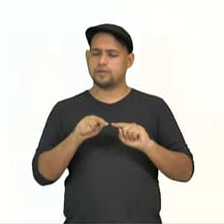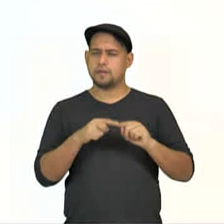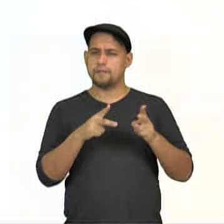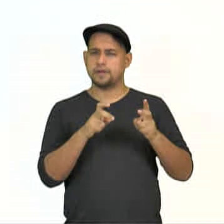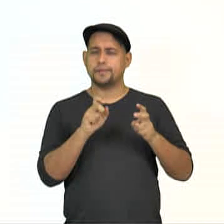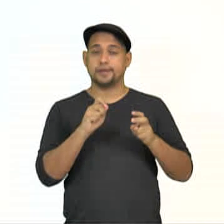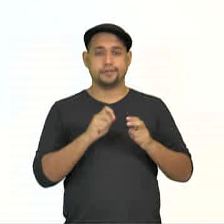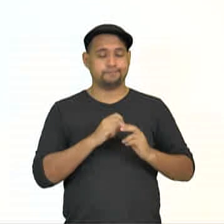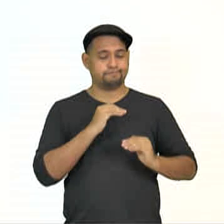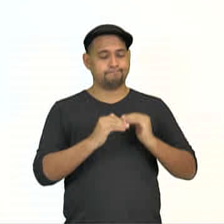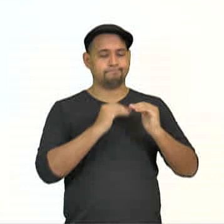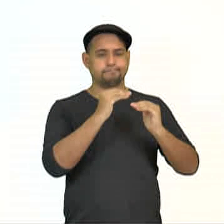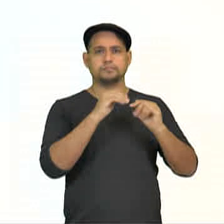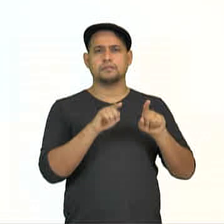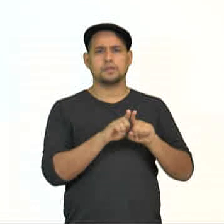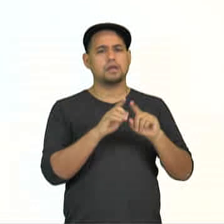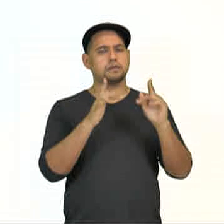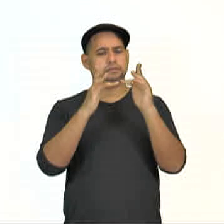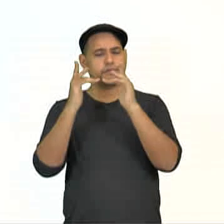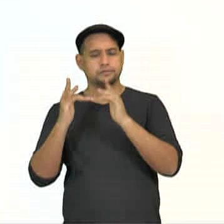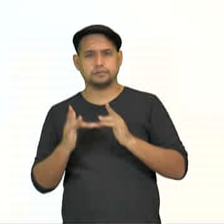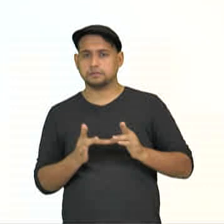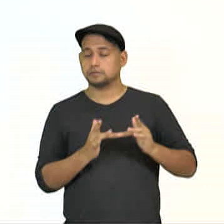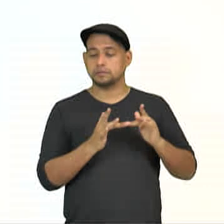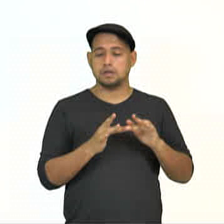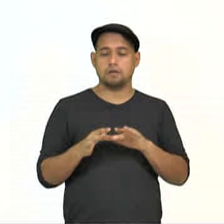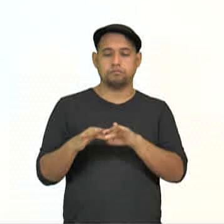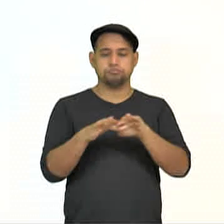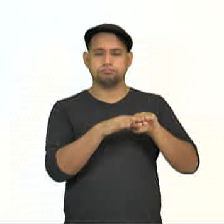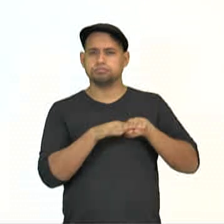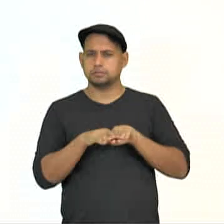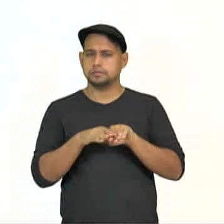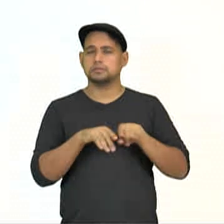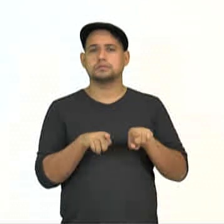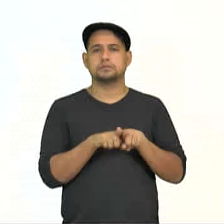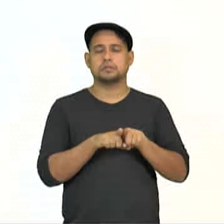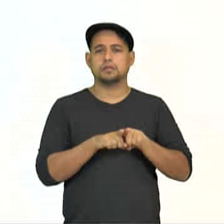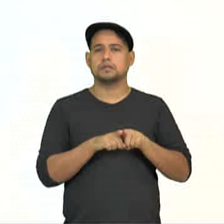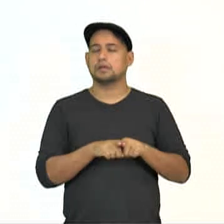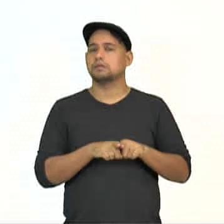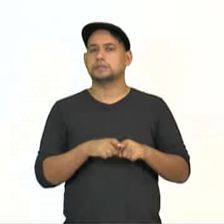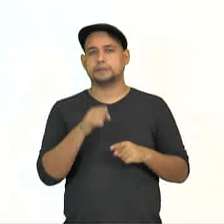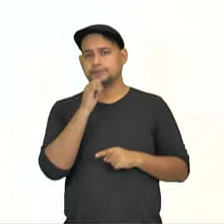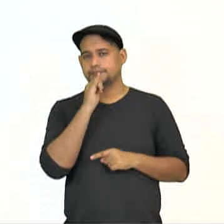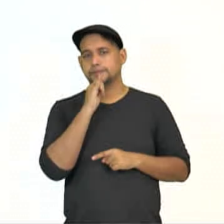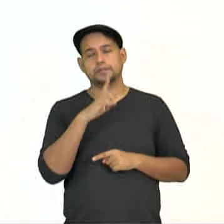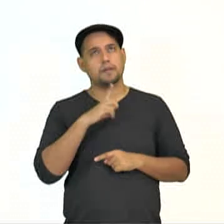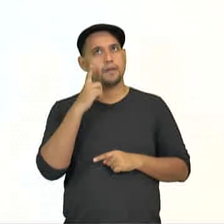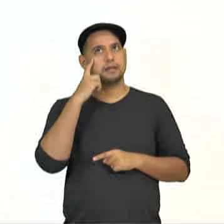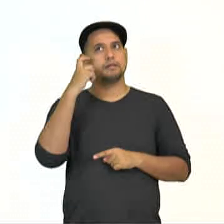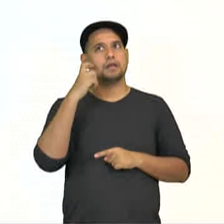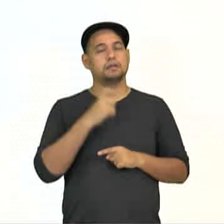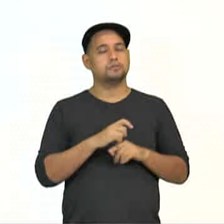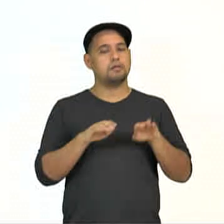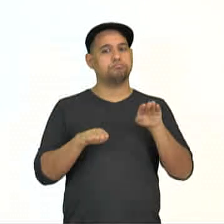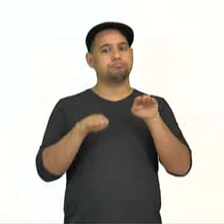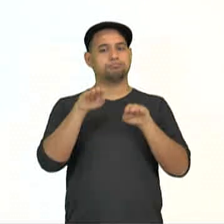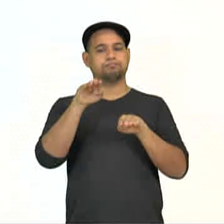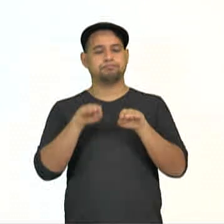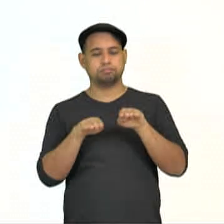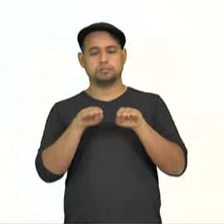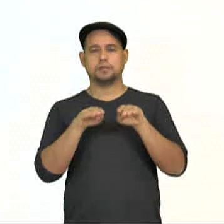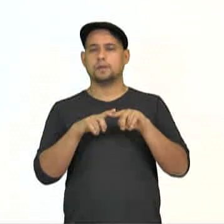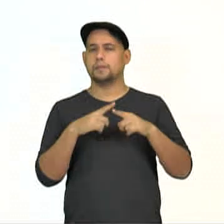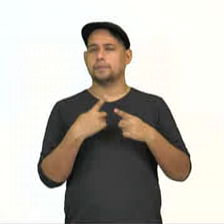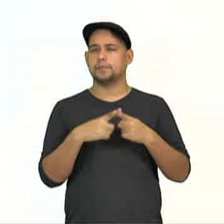ao passo que, é uma relação de proporcionalidade, à medida que. Então, eu tenho uma ideia de proporção,